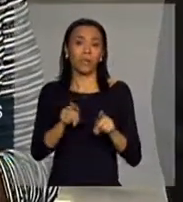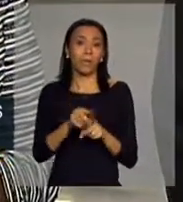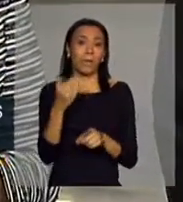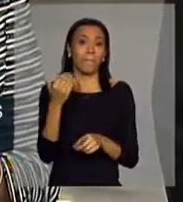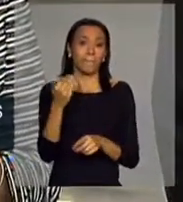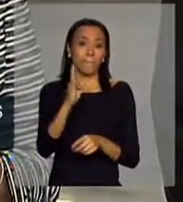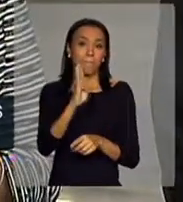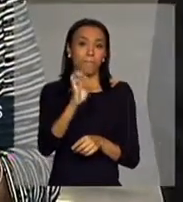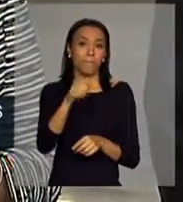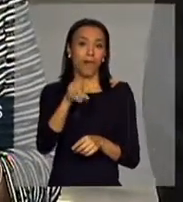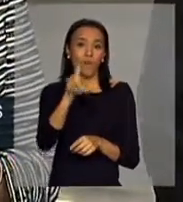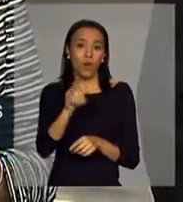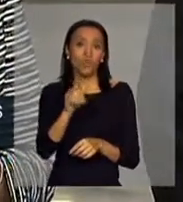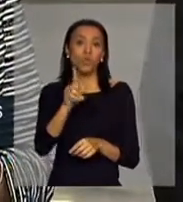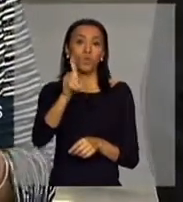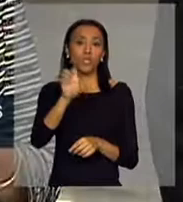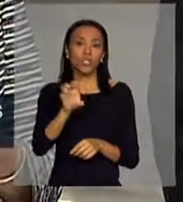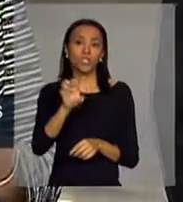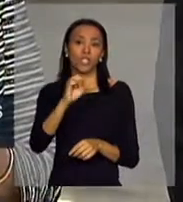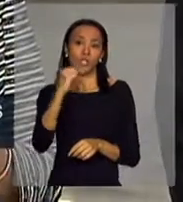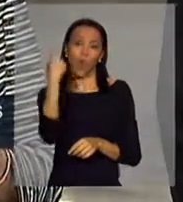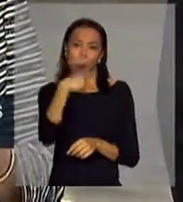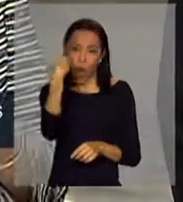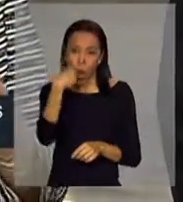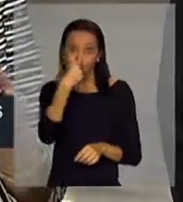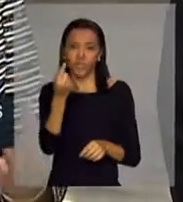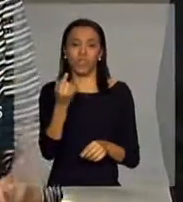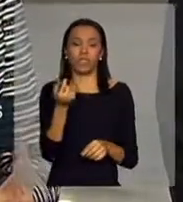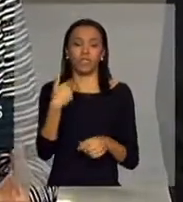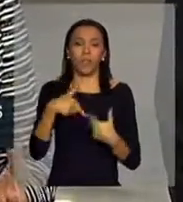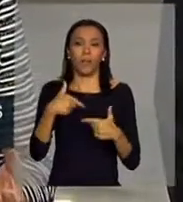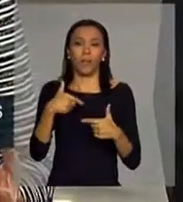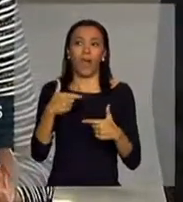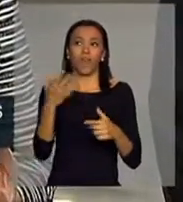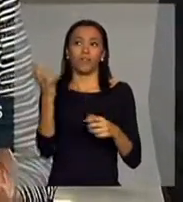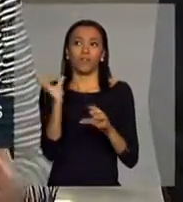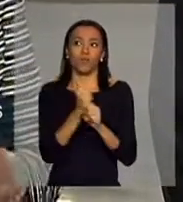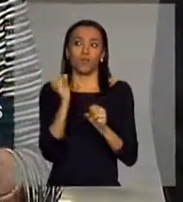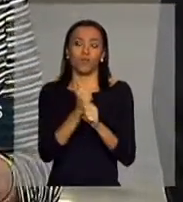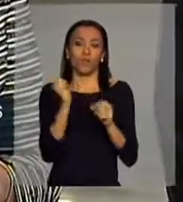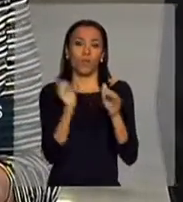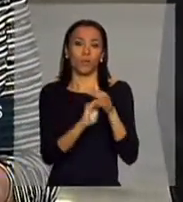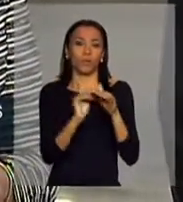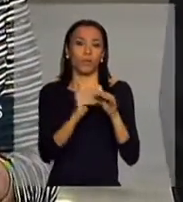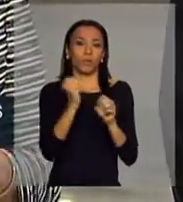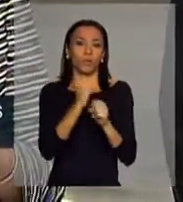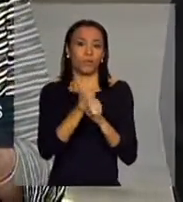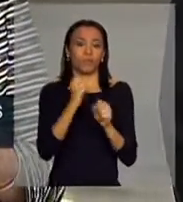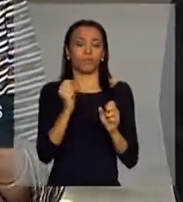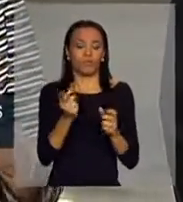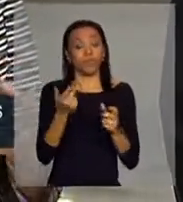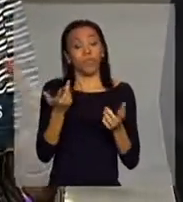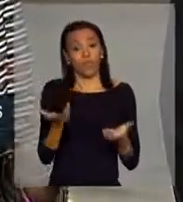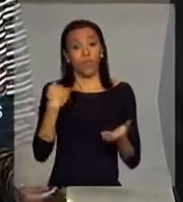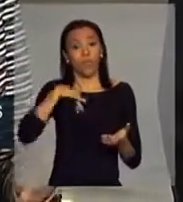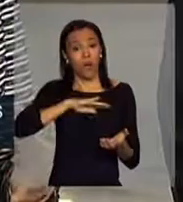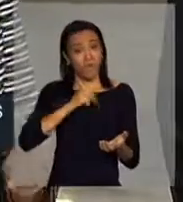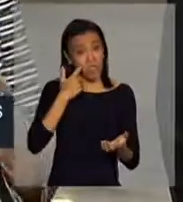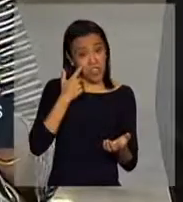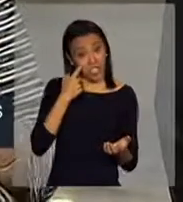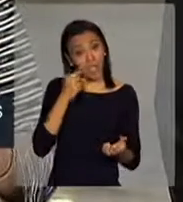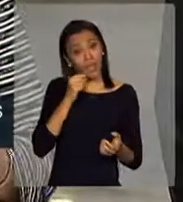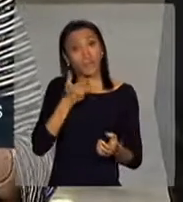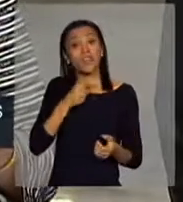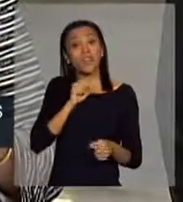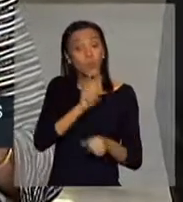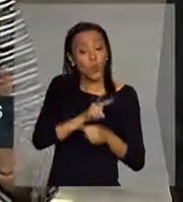a relação trabalhador-empregador vai poder definir qual é a melhor jornada. Nós não entramos no mérito se é cuidador,